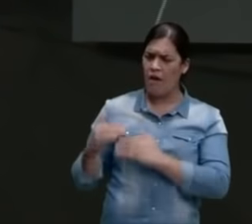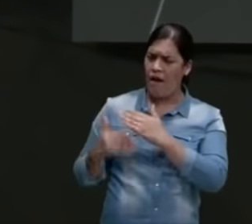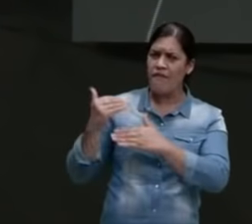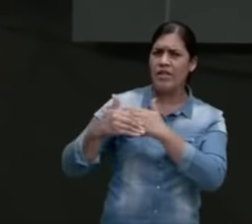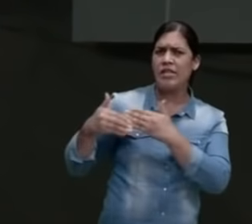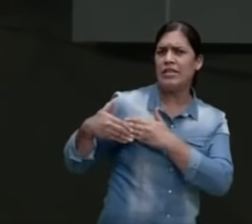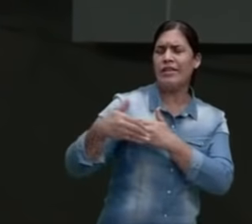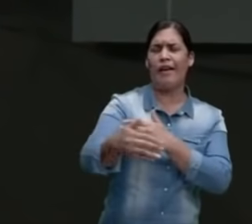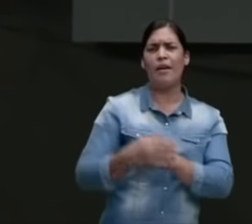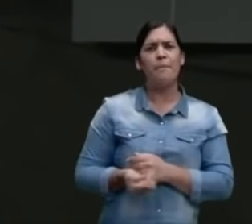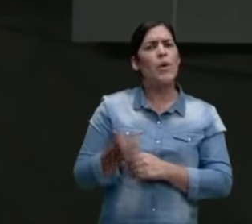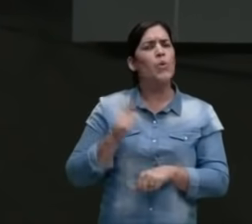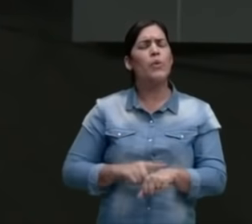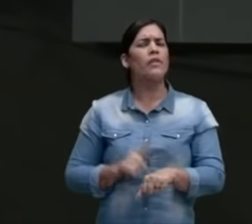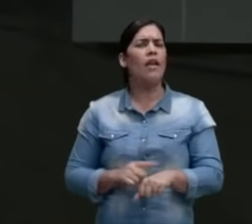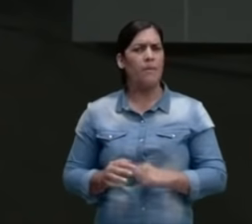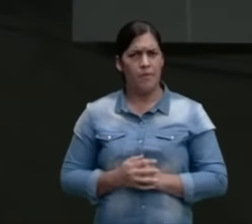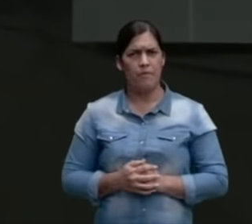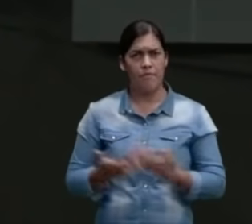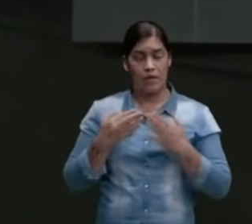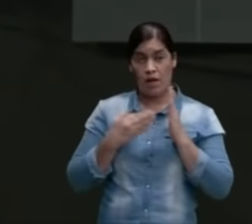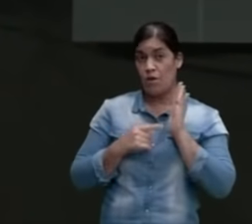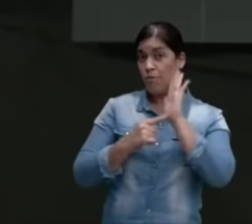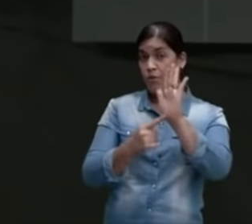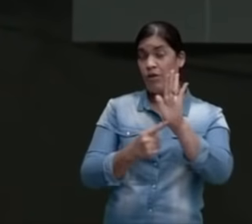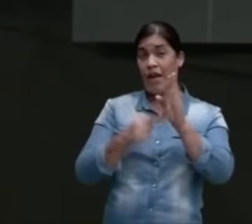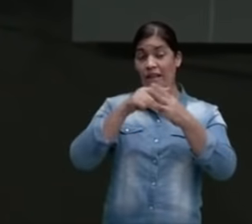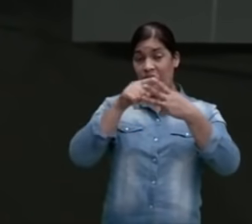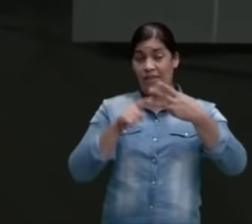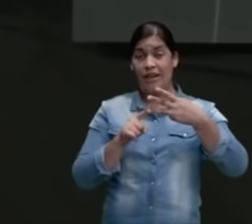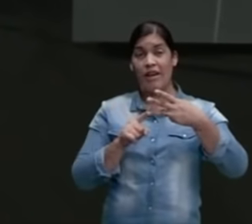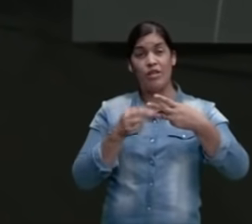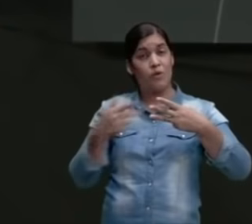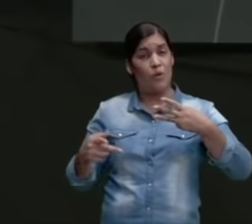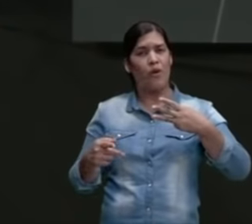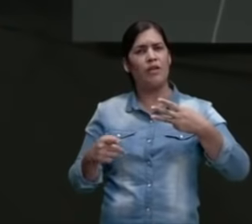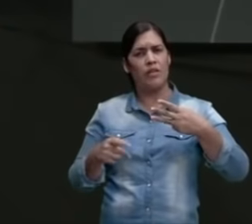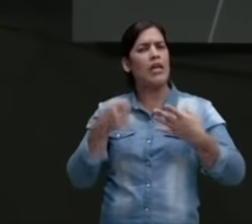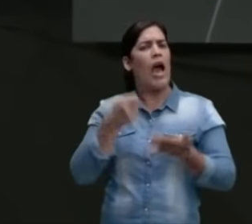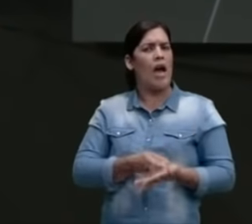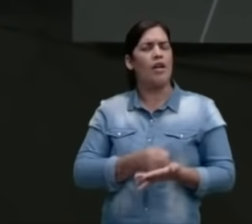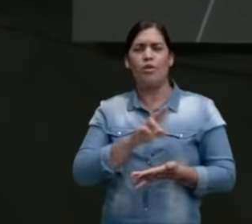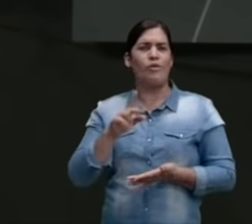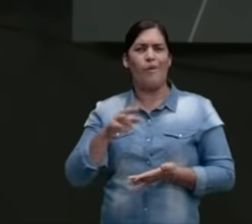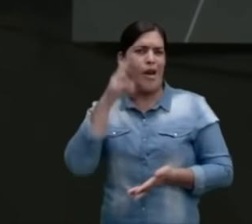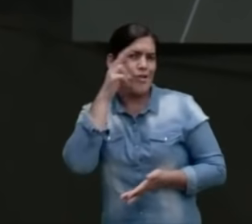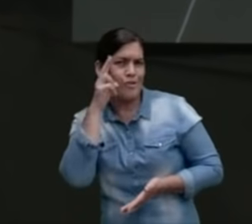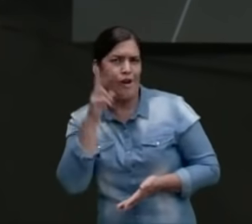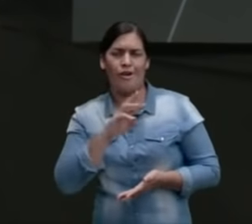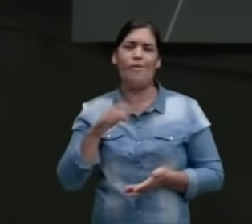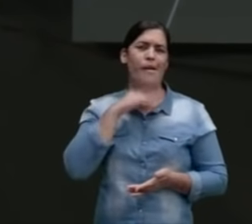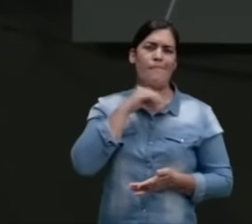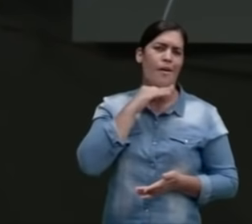pouco tempo? E eu vou te mostrar. Eu quero te mostrar aqui três sinais que eu te garanto que não é balela, não é